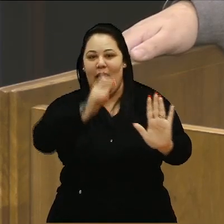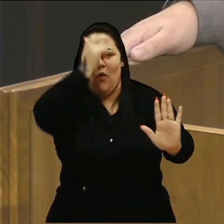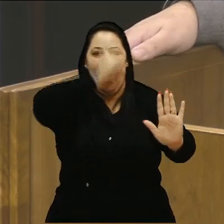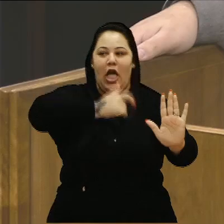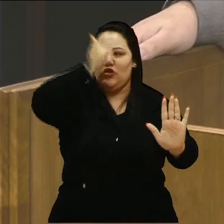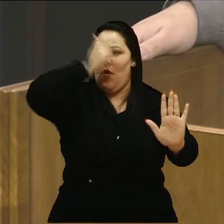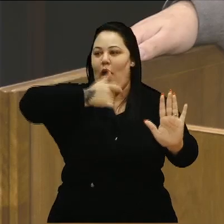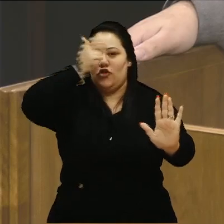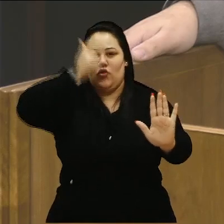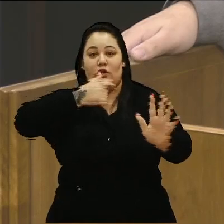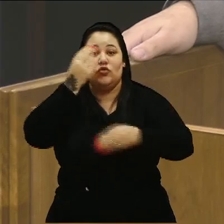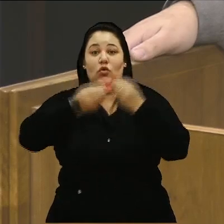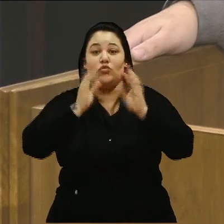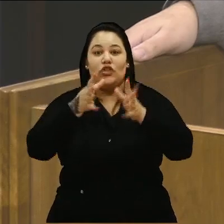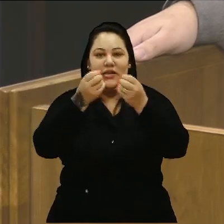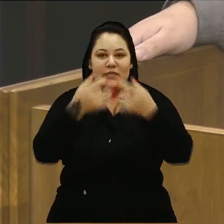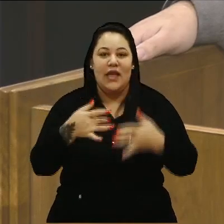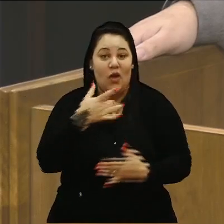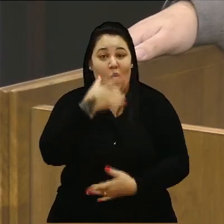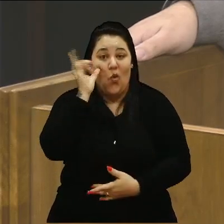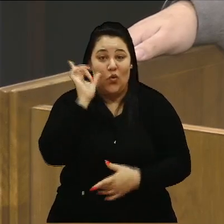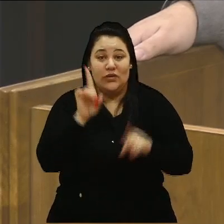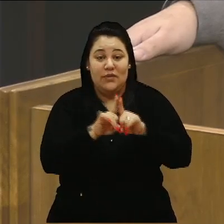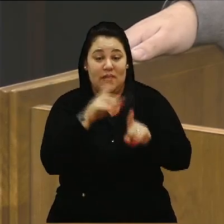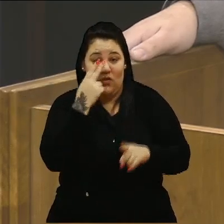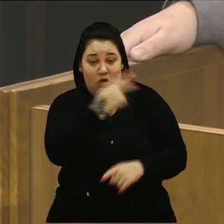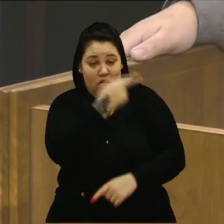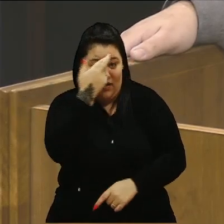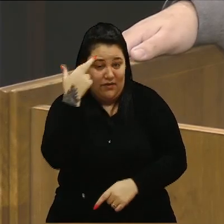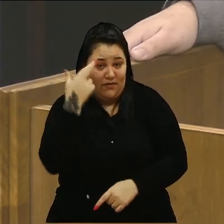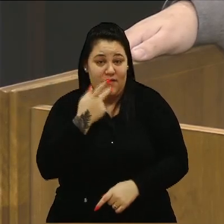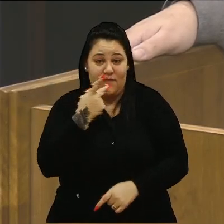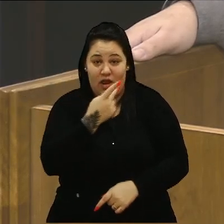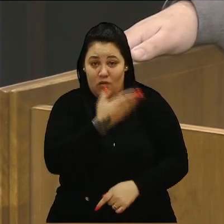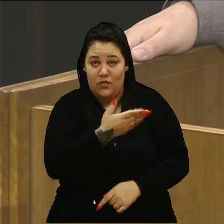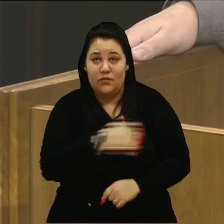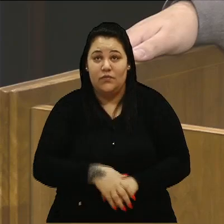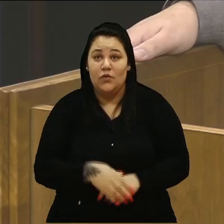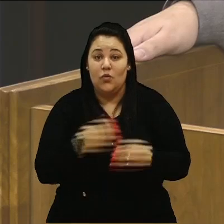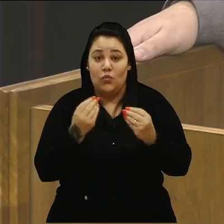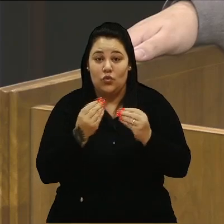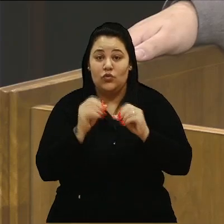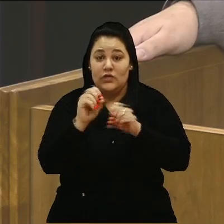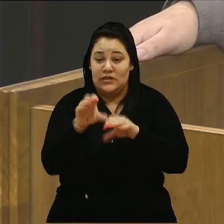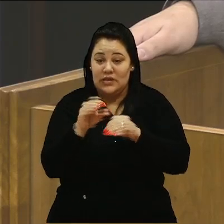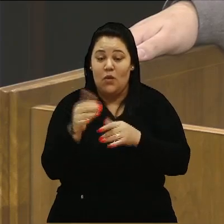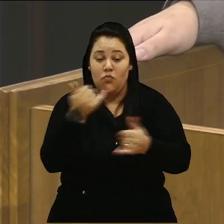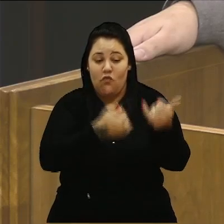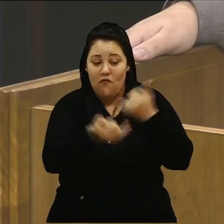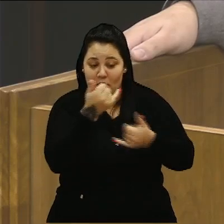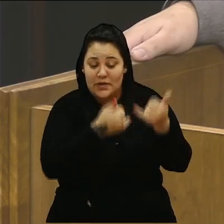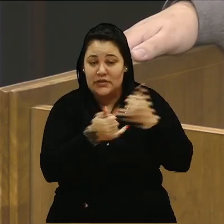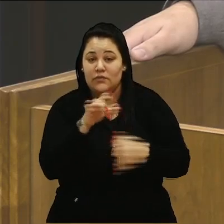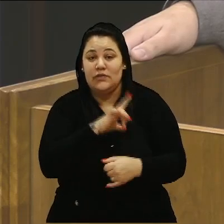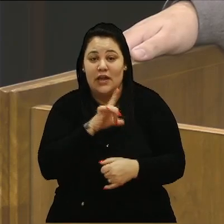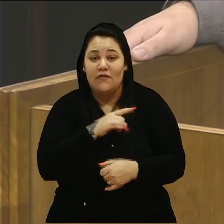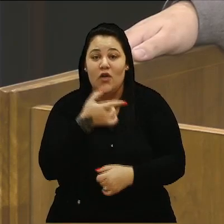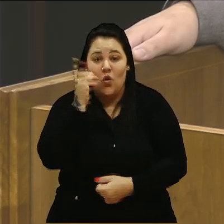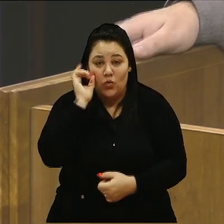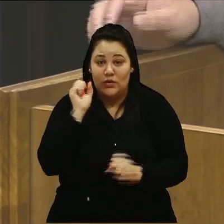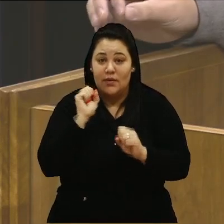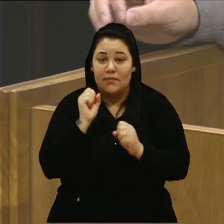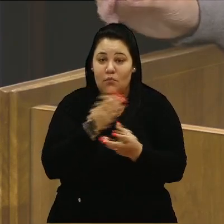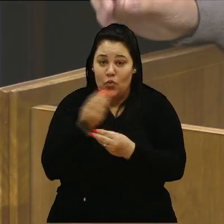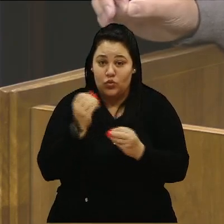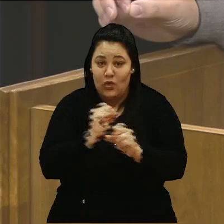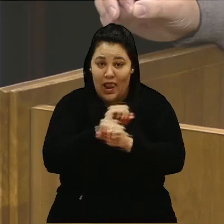eu falei no início, ontem, e como falou o vereador Rafael Bueno, foi conduzido com muita educação, muita informação, muito esclarecimento,